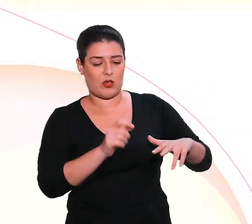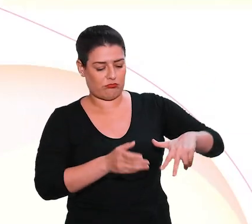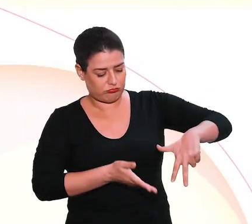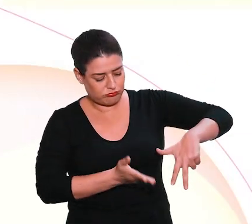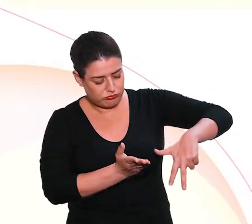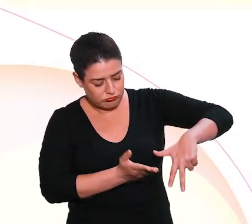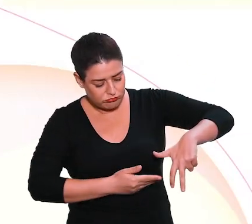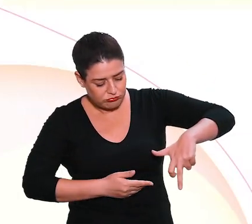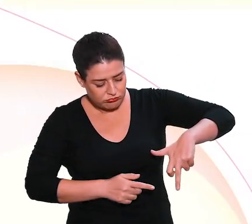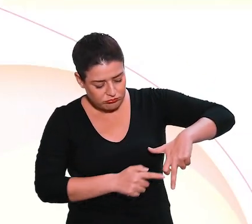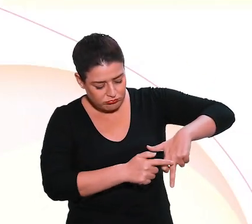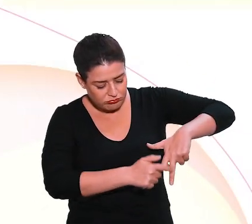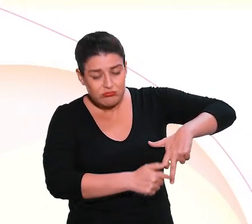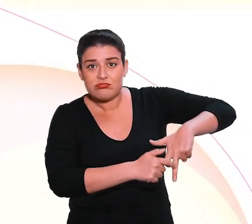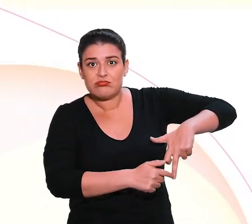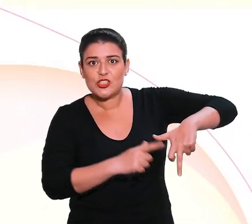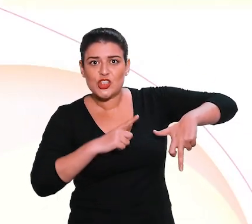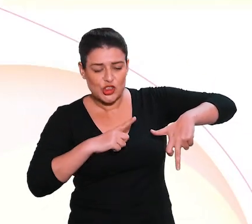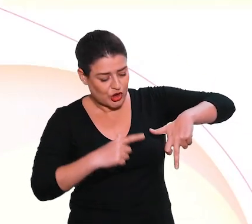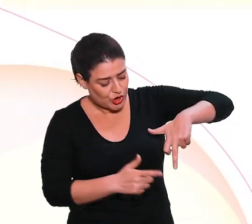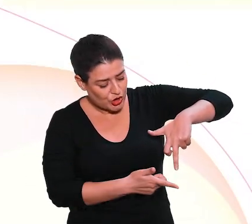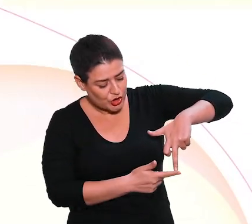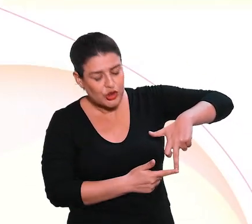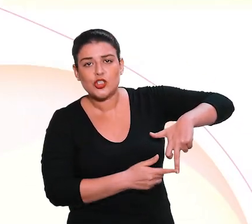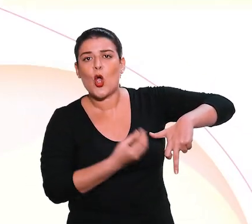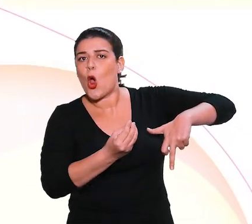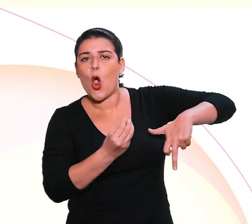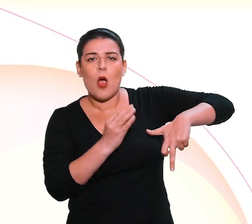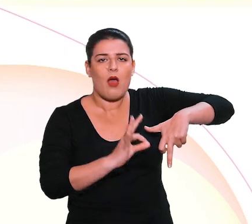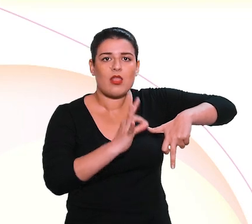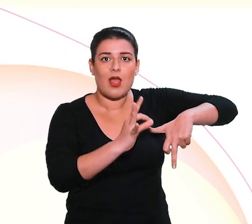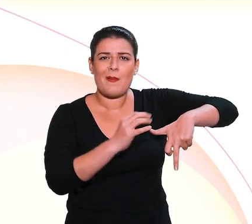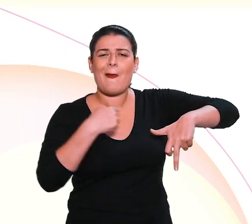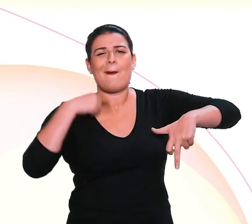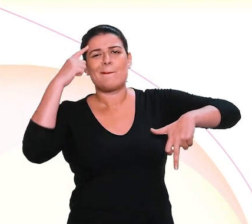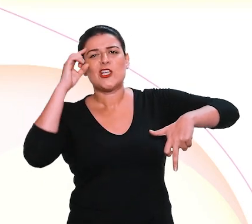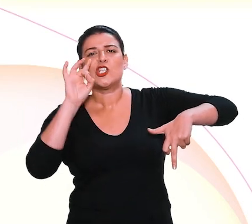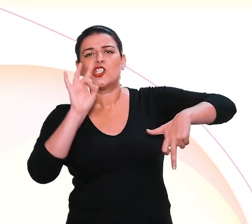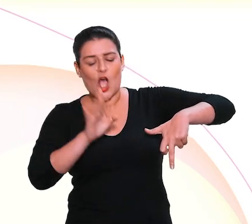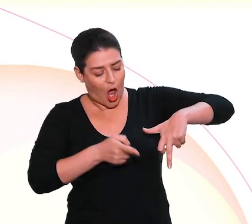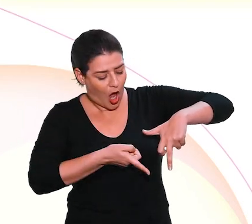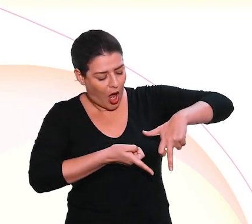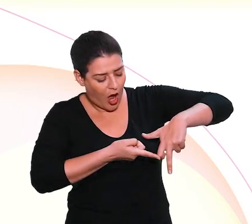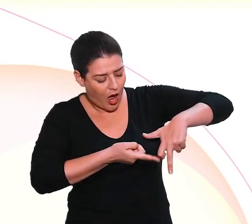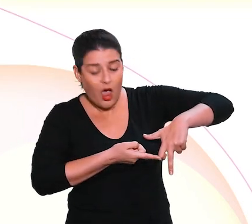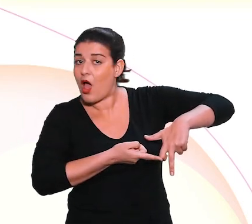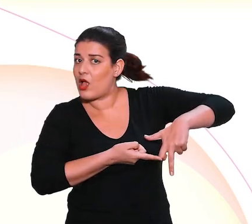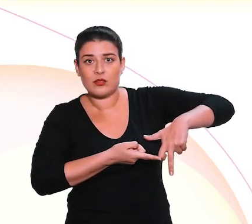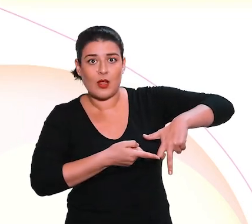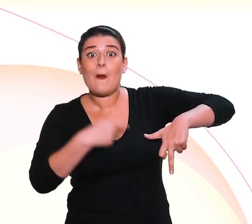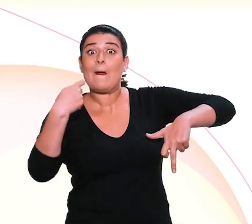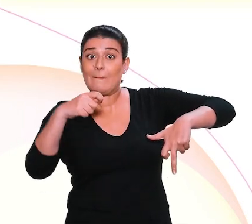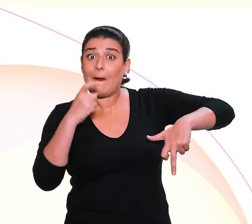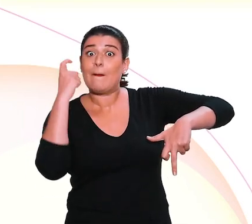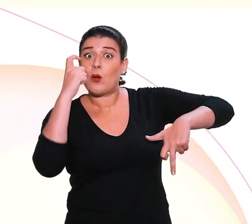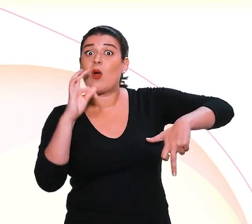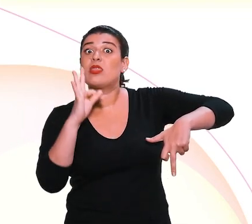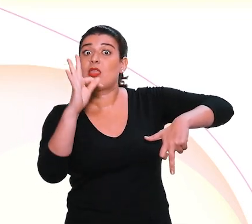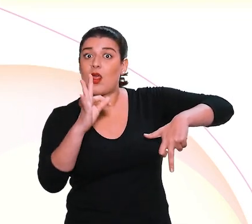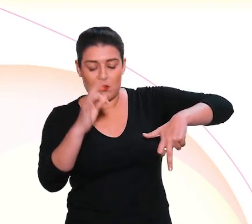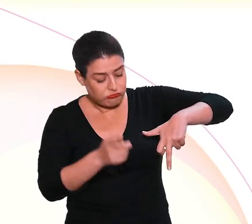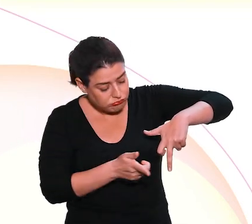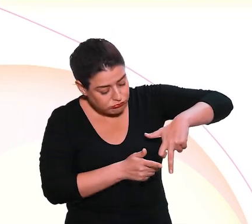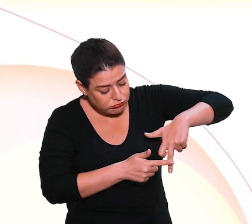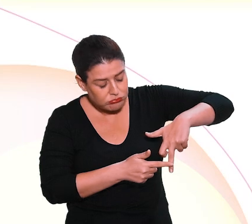preservado. Muita gente só presta atenção lá no coto de amputação, no membro residual. Mas o membro preservado ele também é